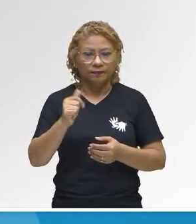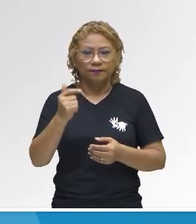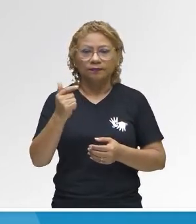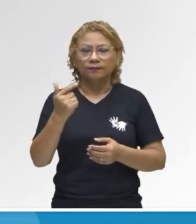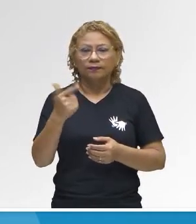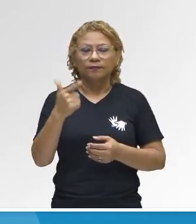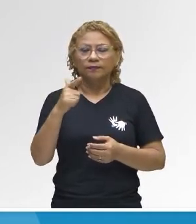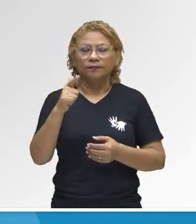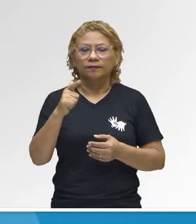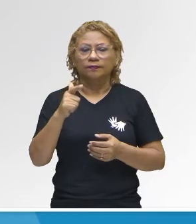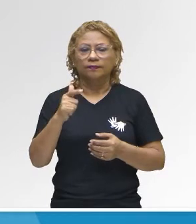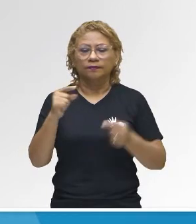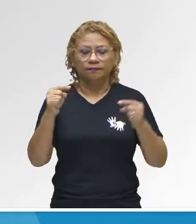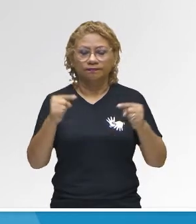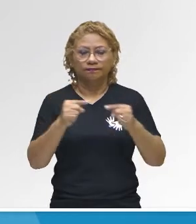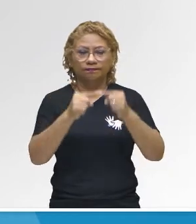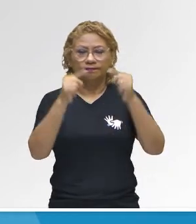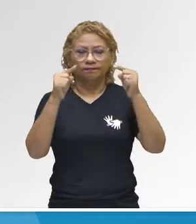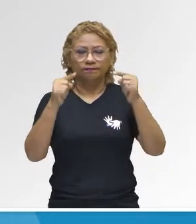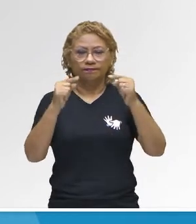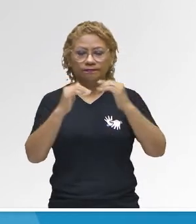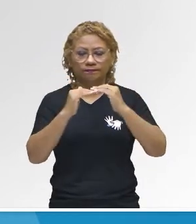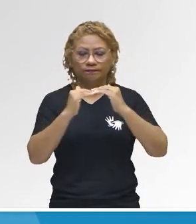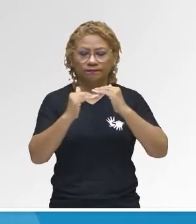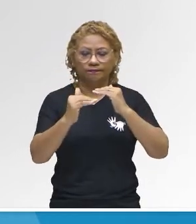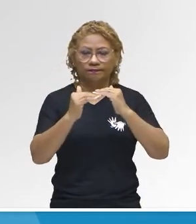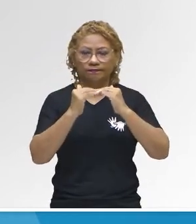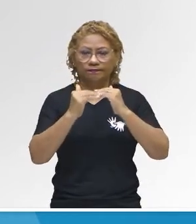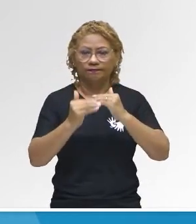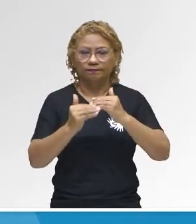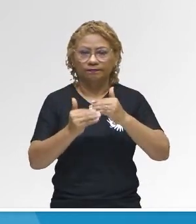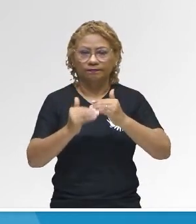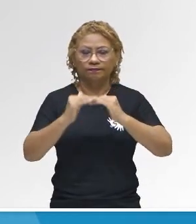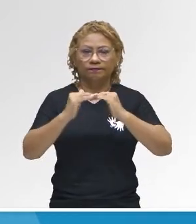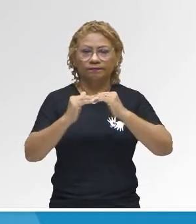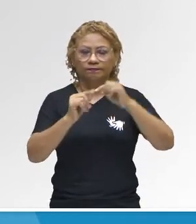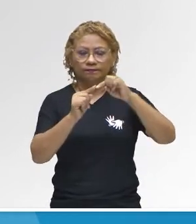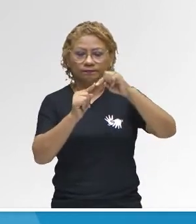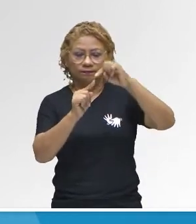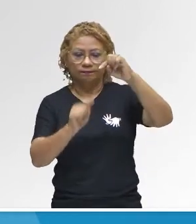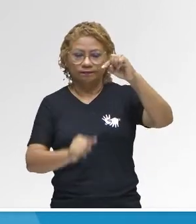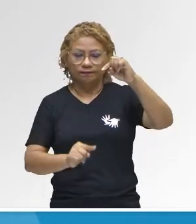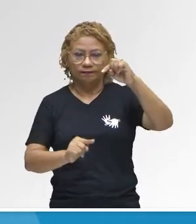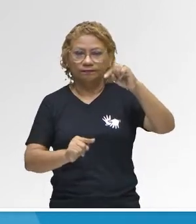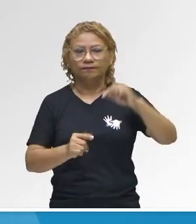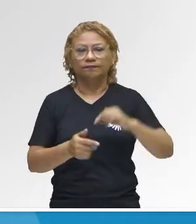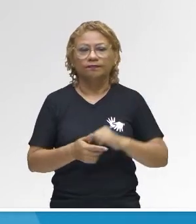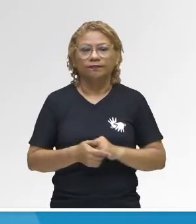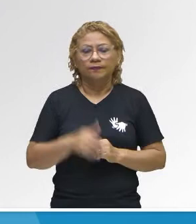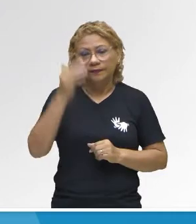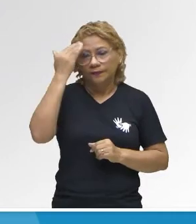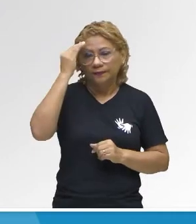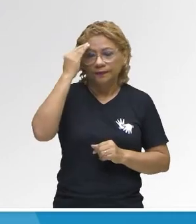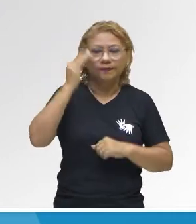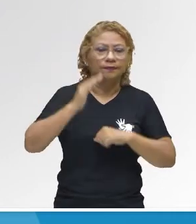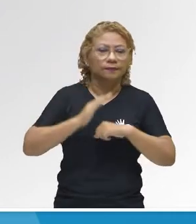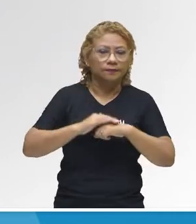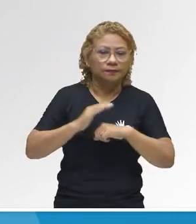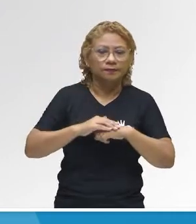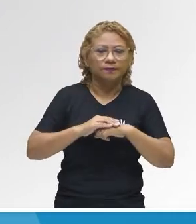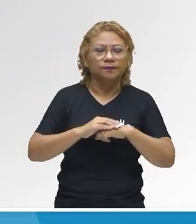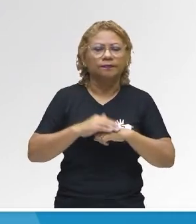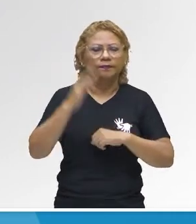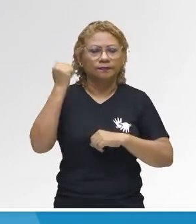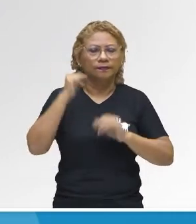ao plano alfa. Então a primeira coisa que a gente precisa entender, pessoal, é o conceito